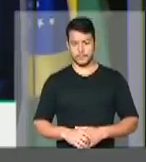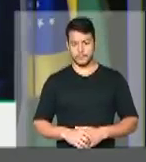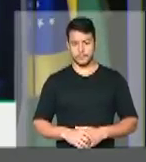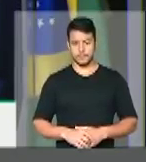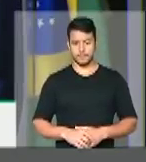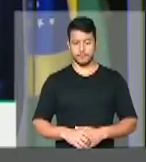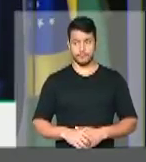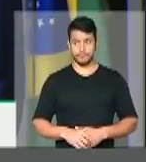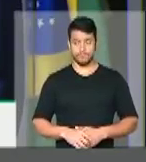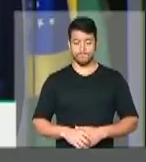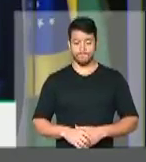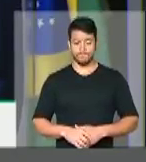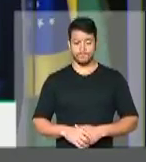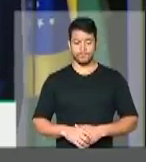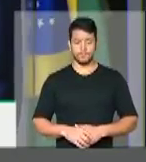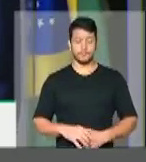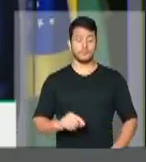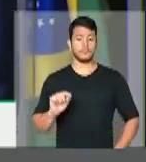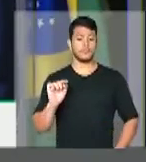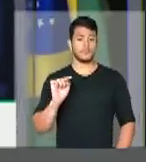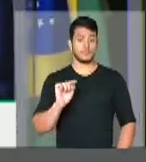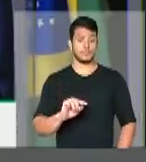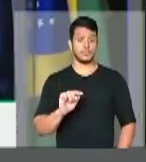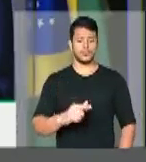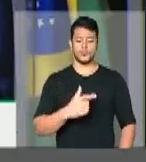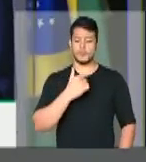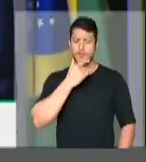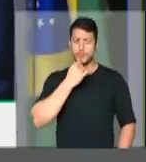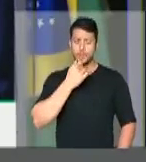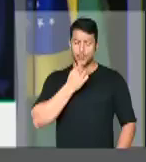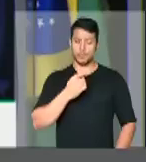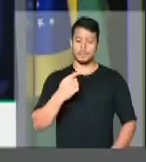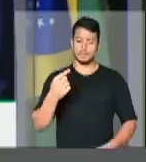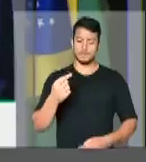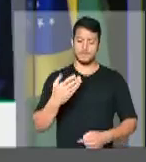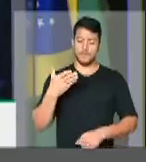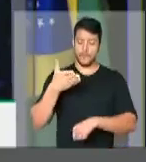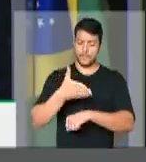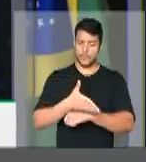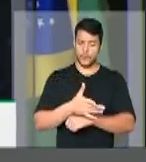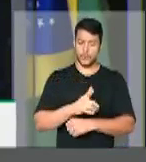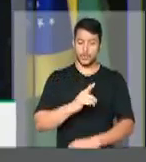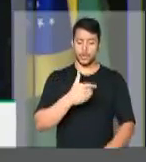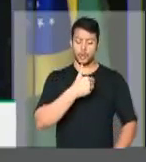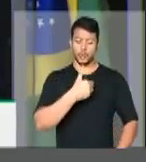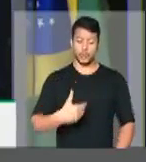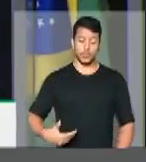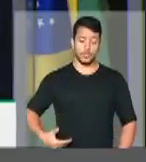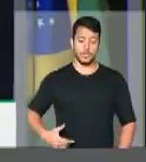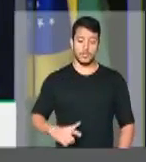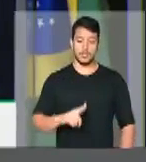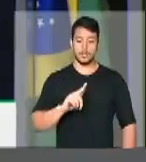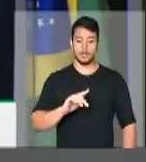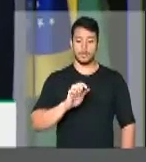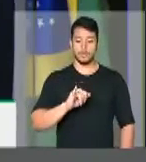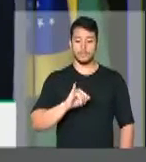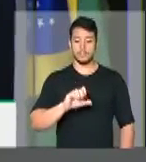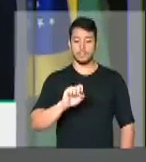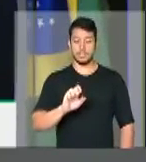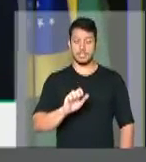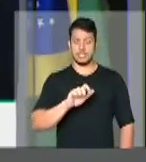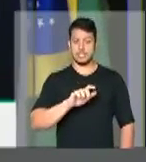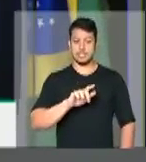do presidente Geisel, para discutir a sucessão nos estados. Ele, o presidente perguntou se